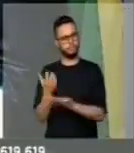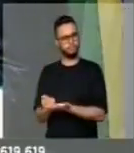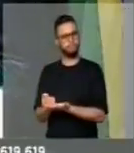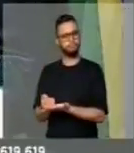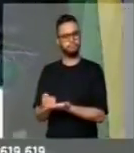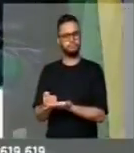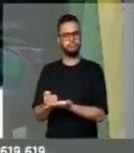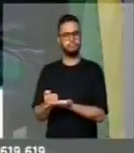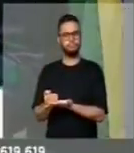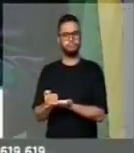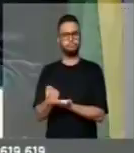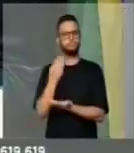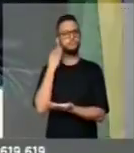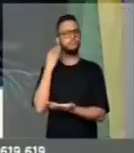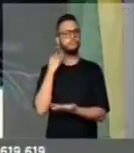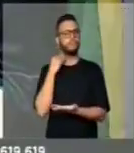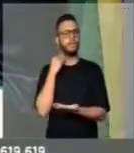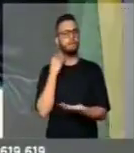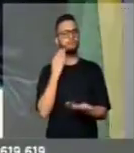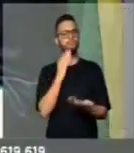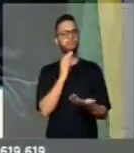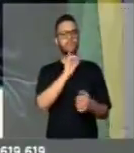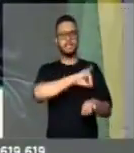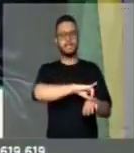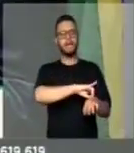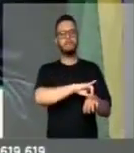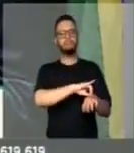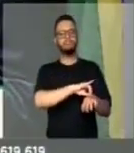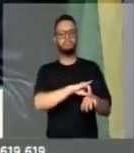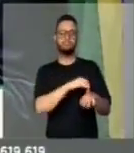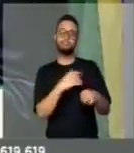Banco Central o Henrique Meirelles,